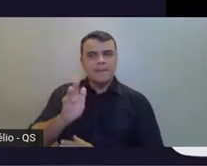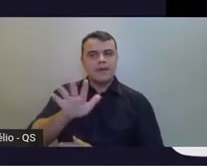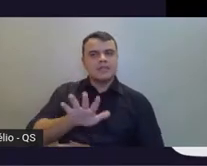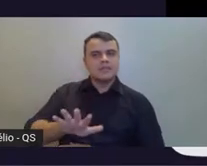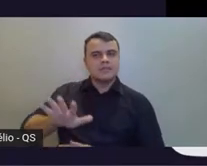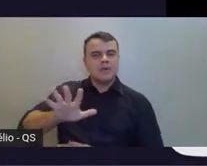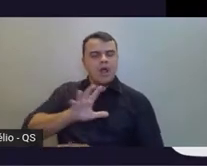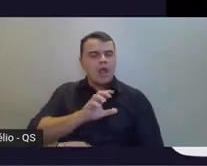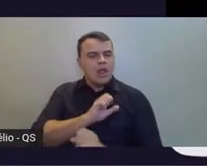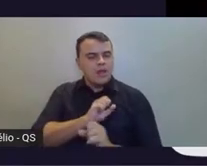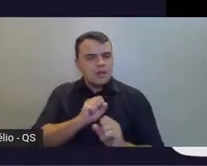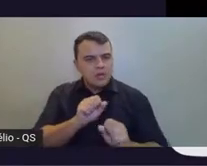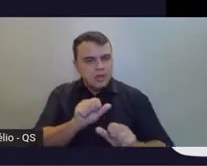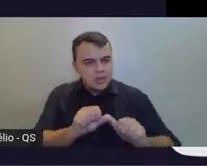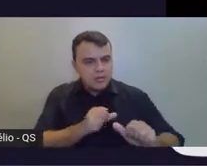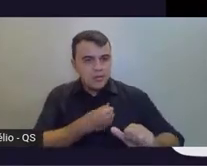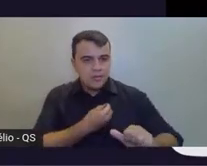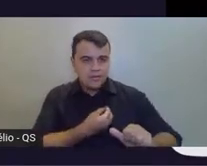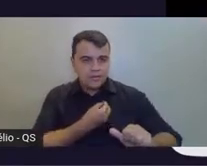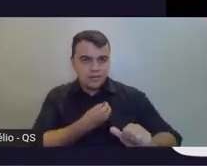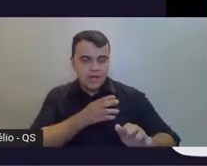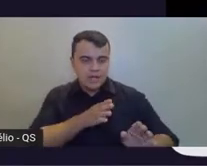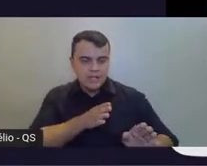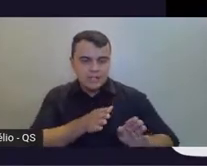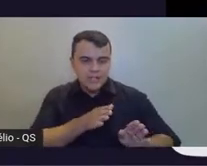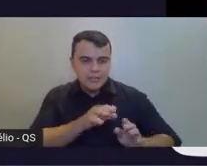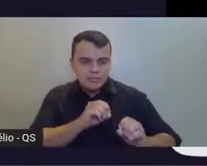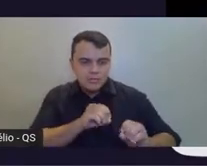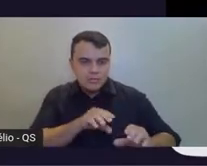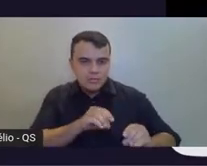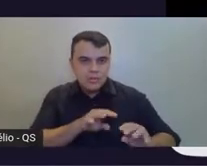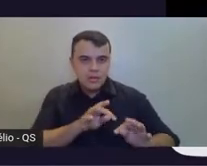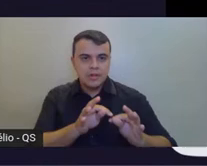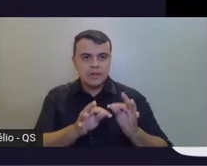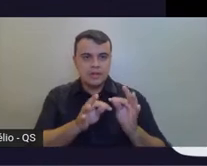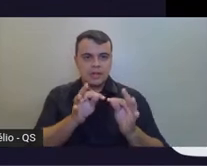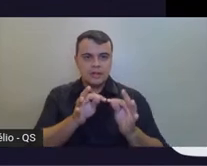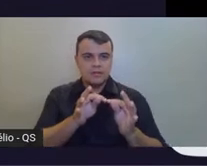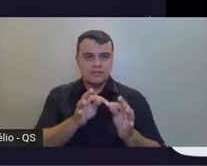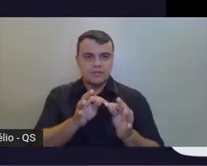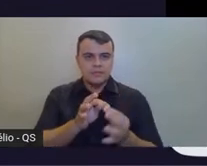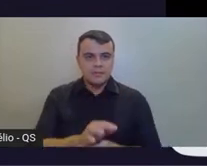apaixonados em transformar vidas com acesso à formação até que